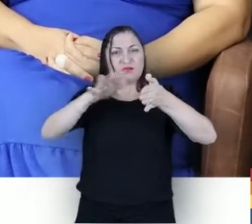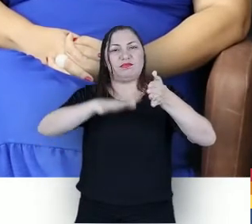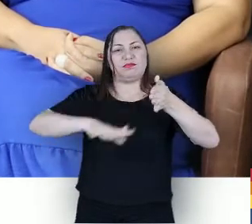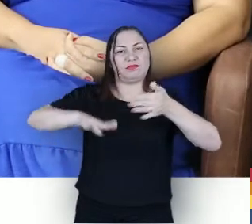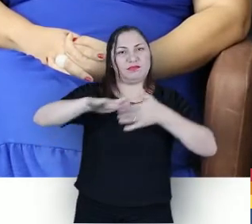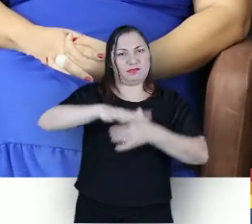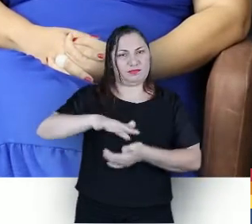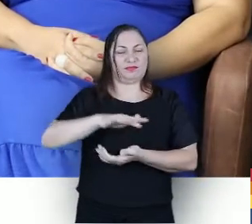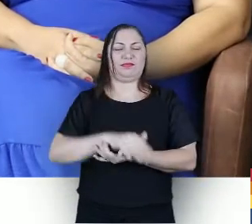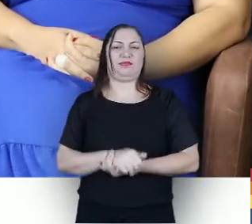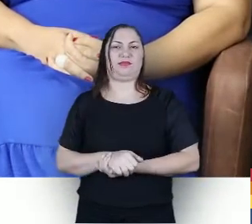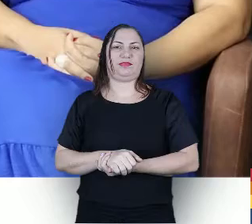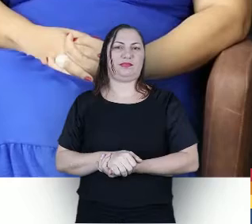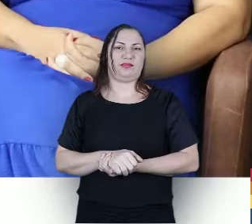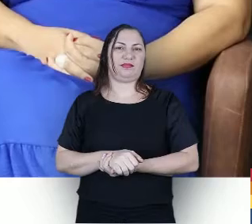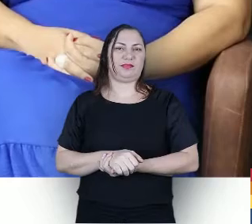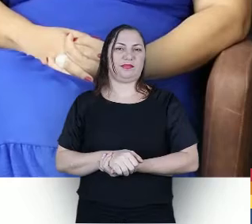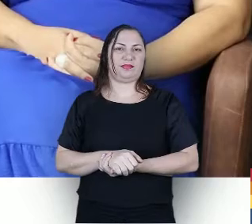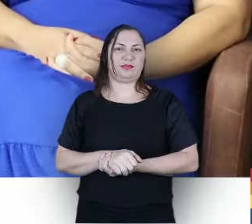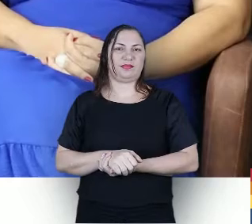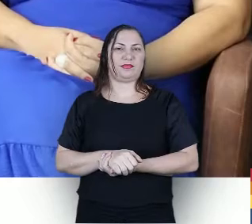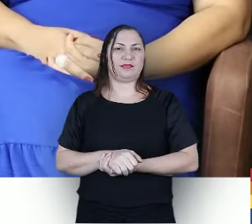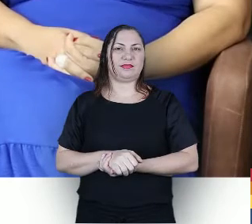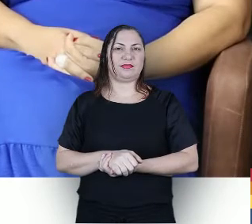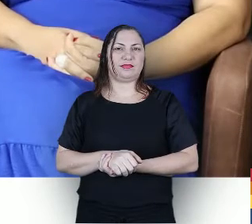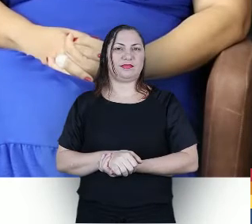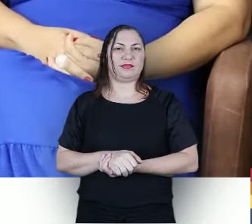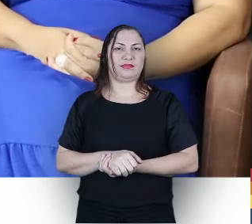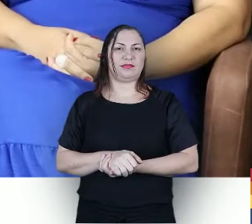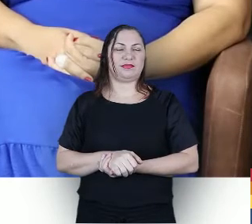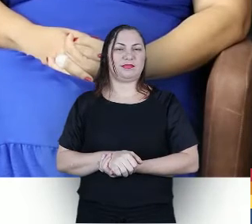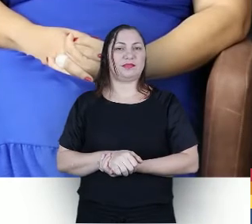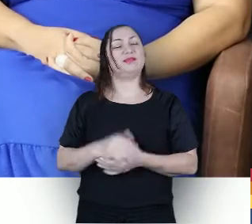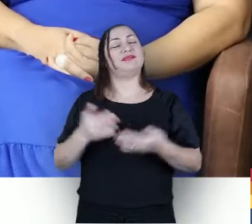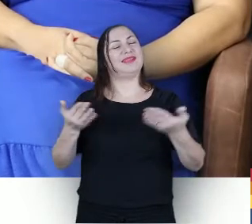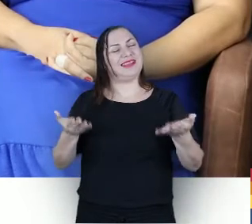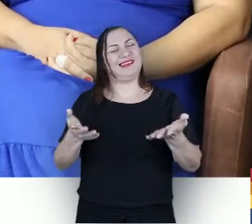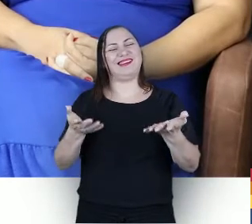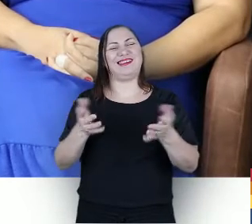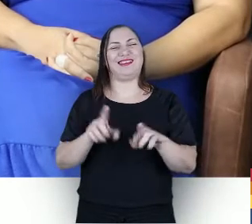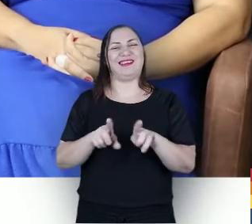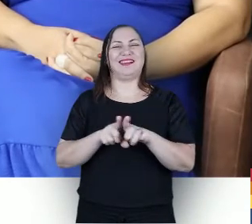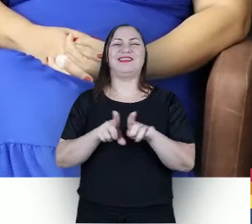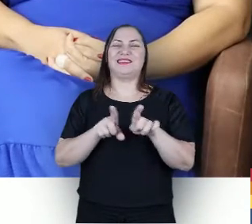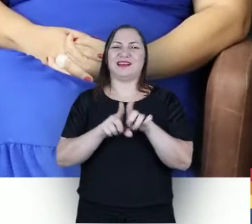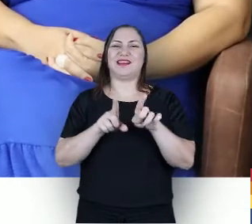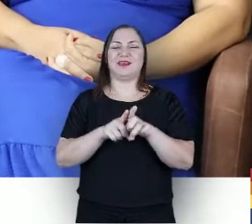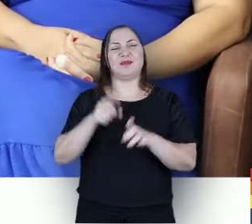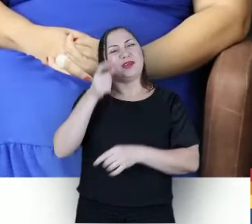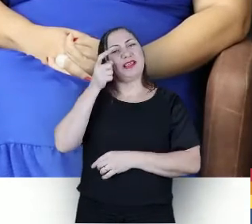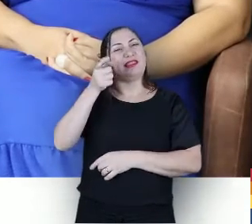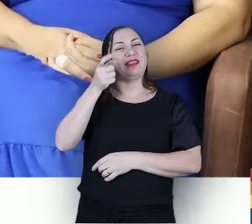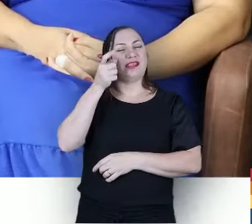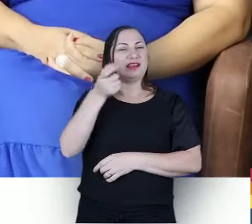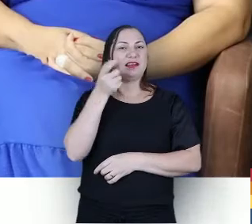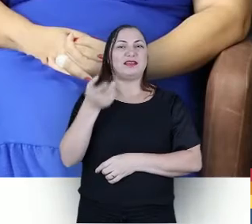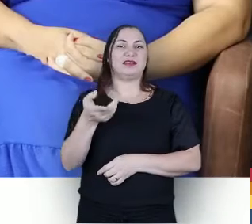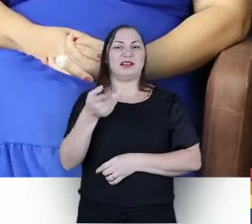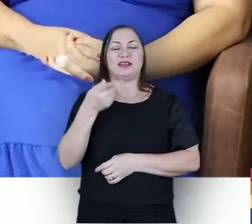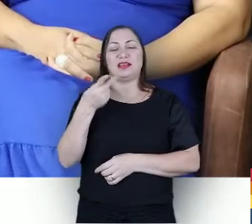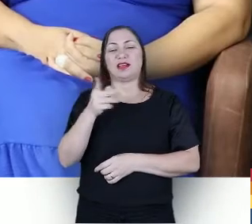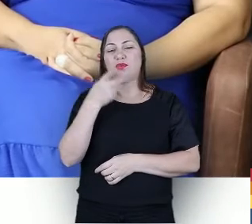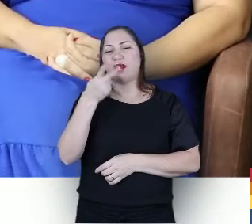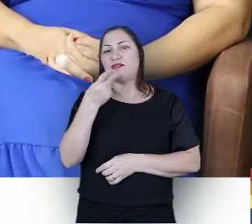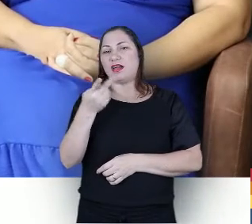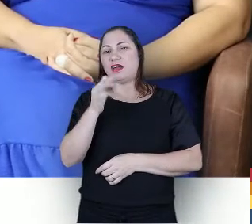que eu senti, dessa facilidade, e daí o meu projeto de pesquisa ser voltado para esse âmbito, né?